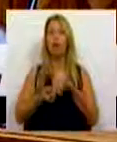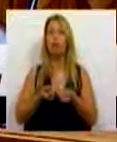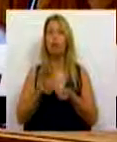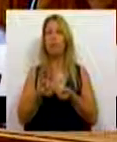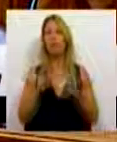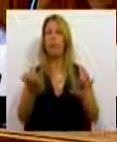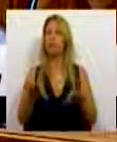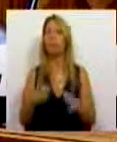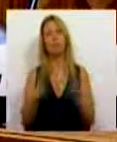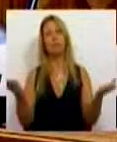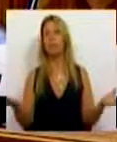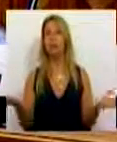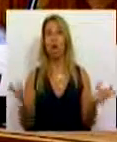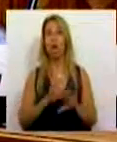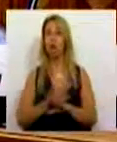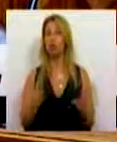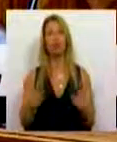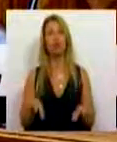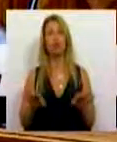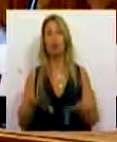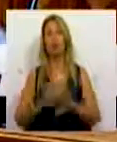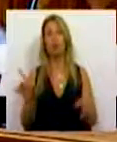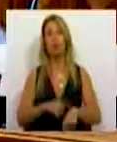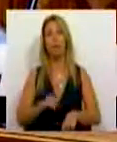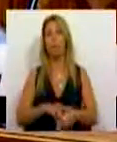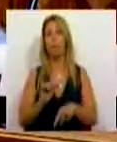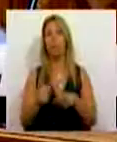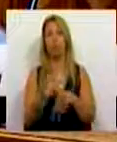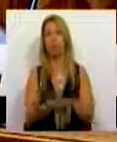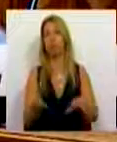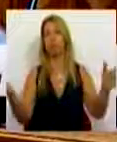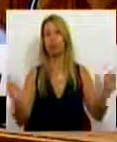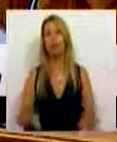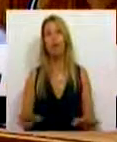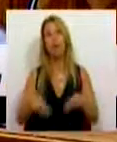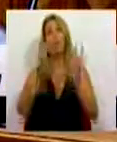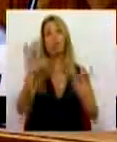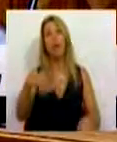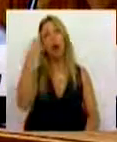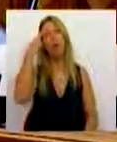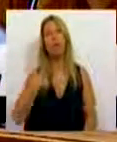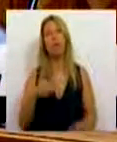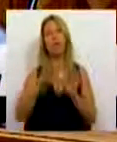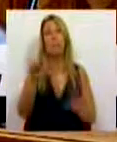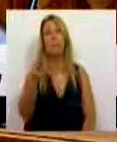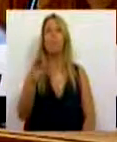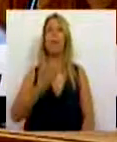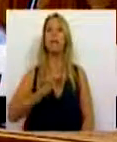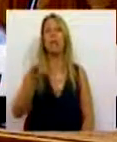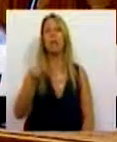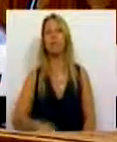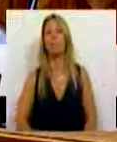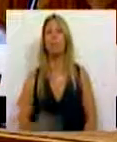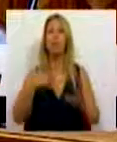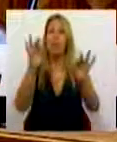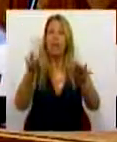Deputada, tem que terminar. Já esgotou e ultrapassou o seu tempo. Eu sei, tal como o PSD também. Faça favor de terminar,